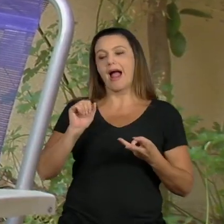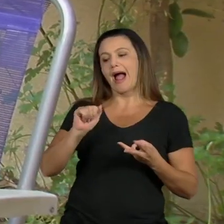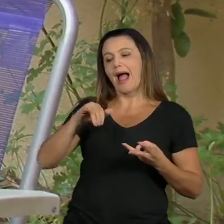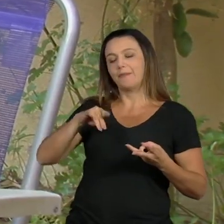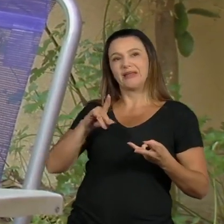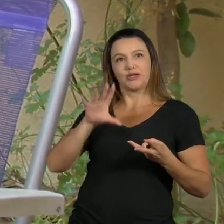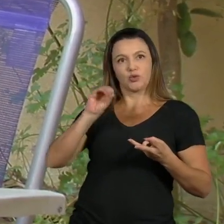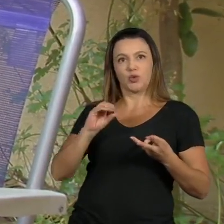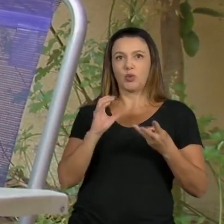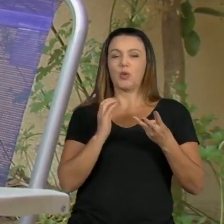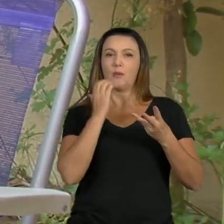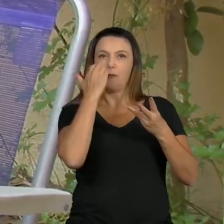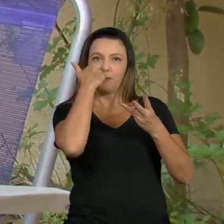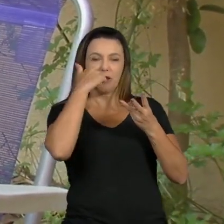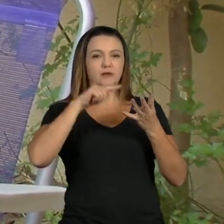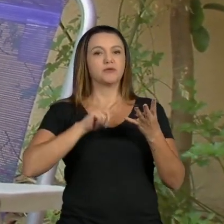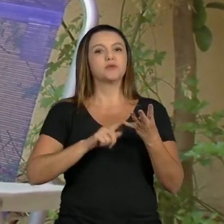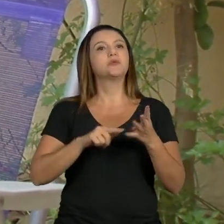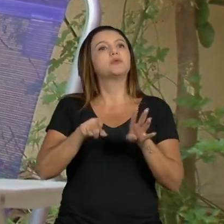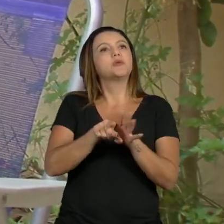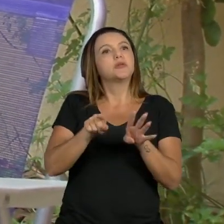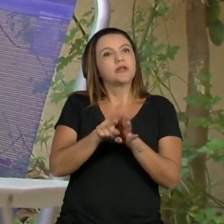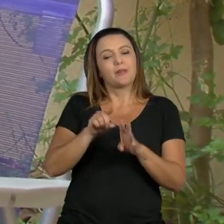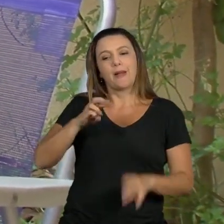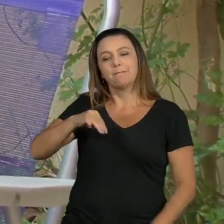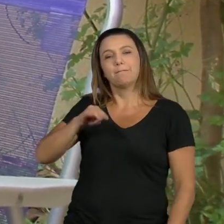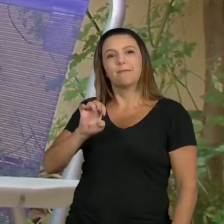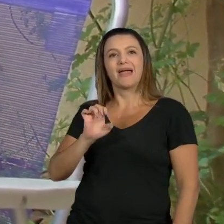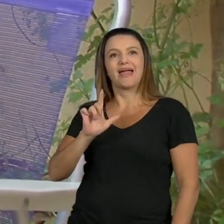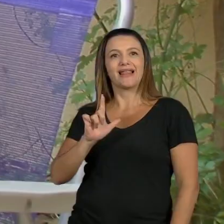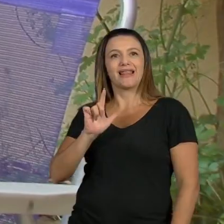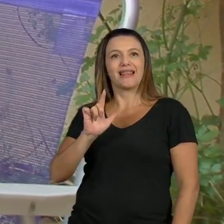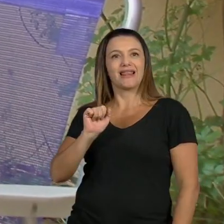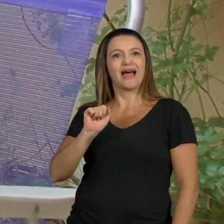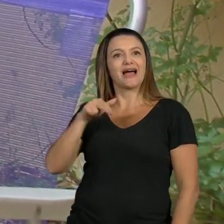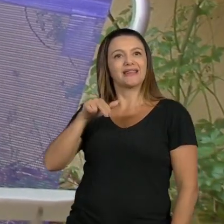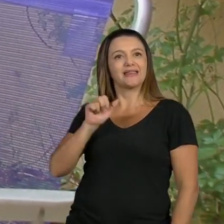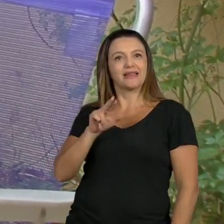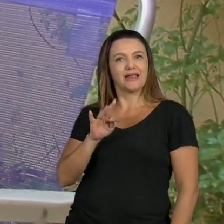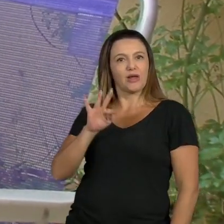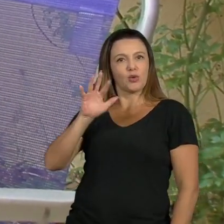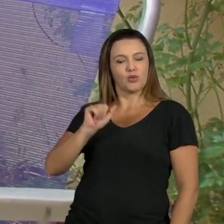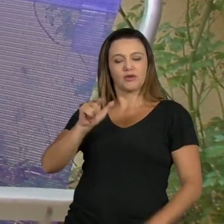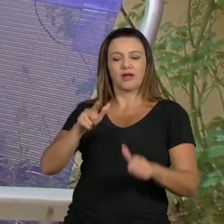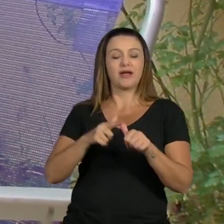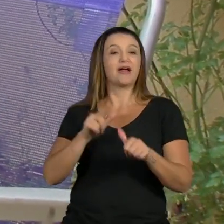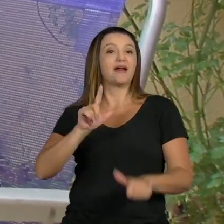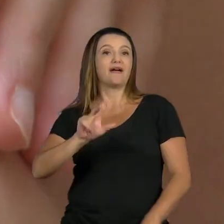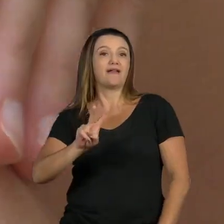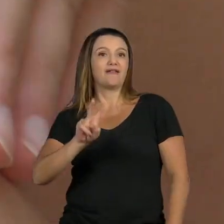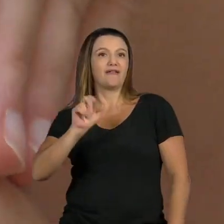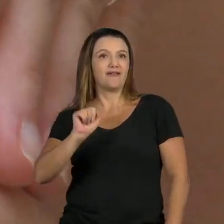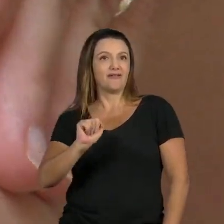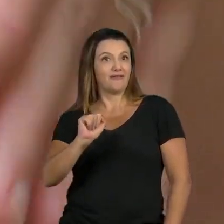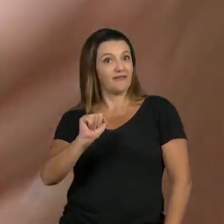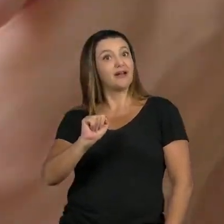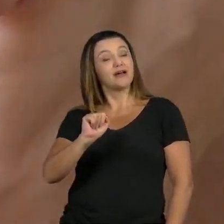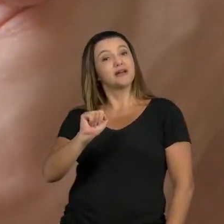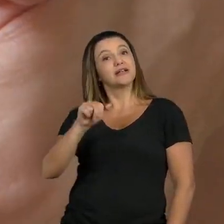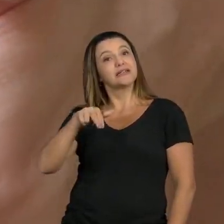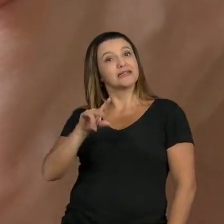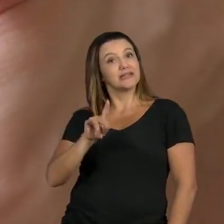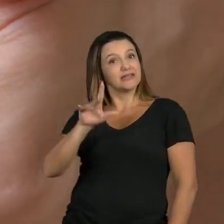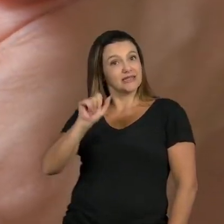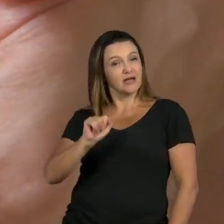óleos essenciais de melaleuca, antisséptico e antibacteriano, e lavanda, calmante. O esfoliante